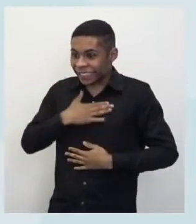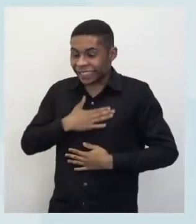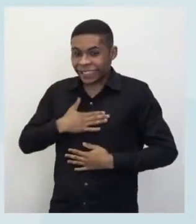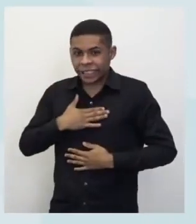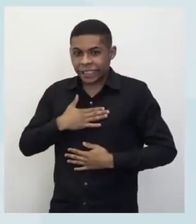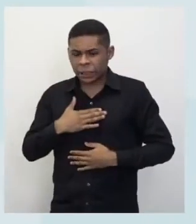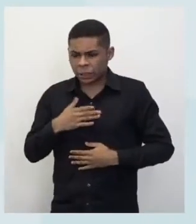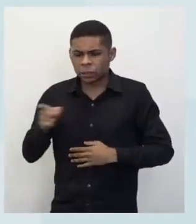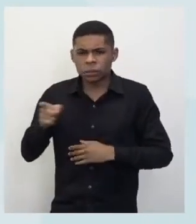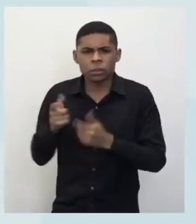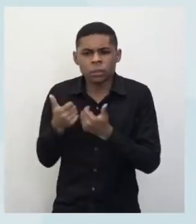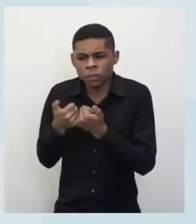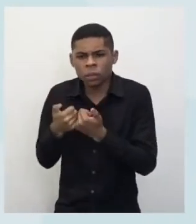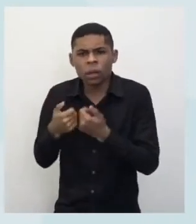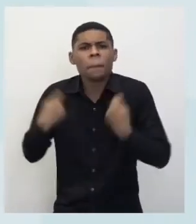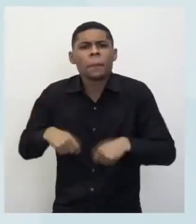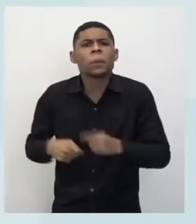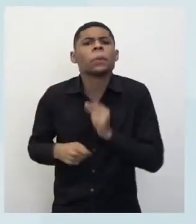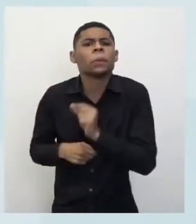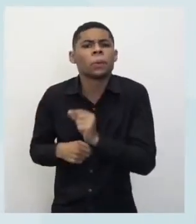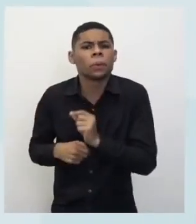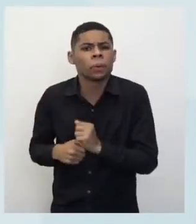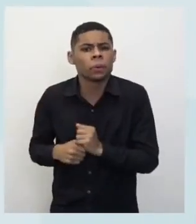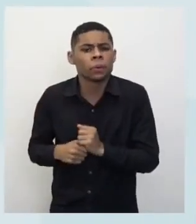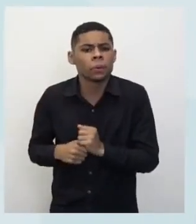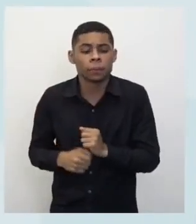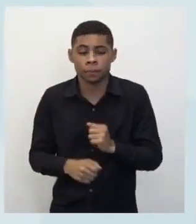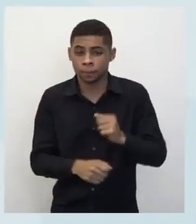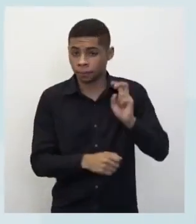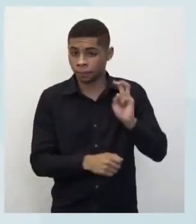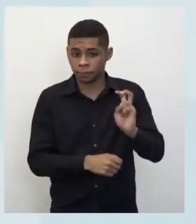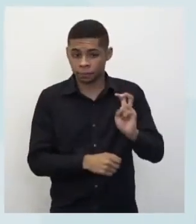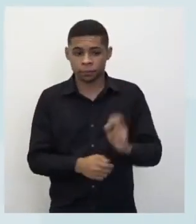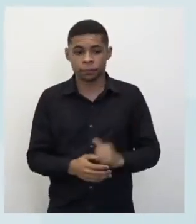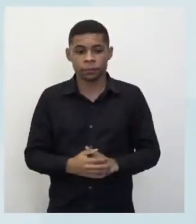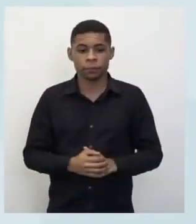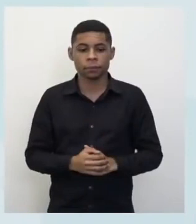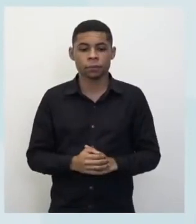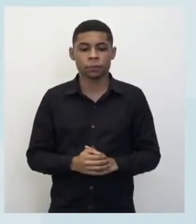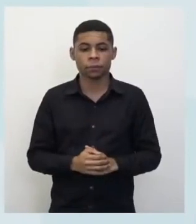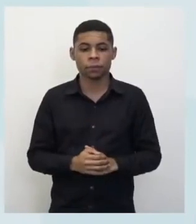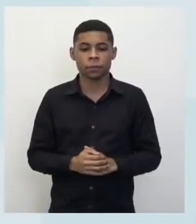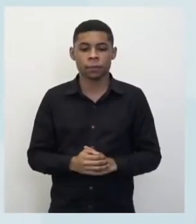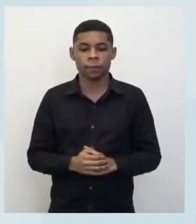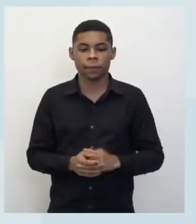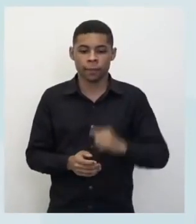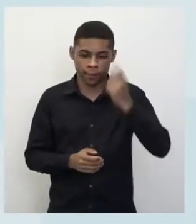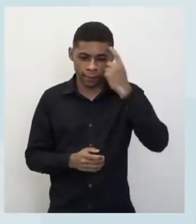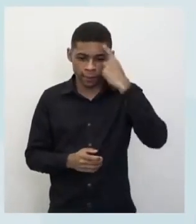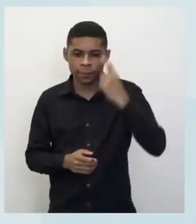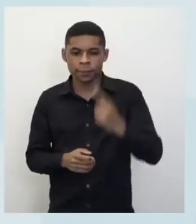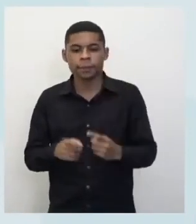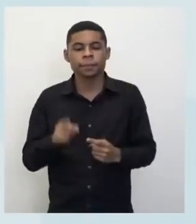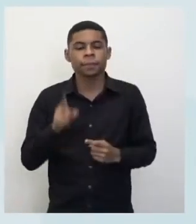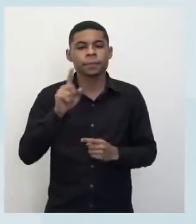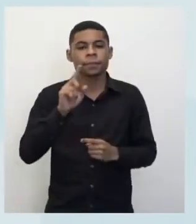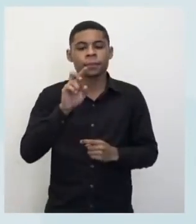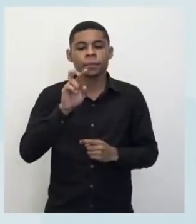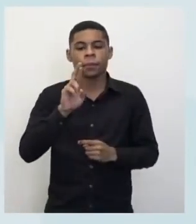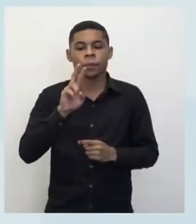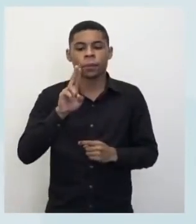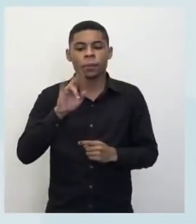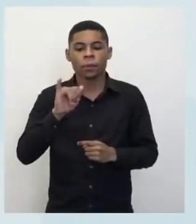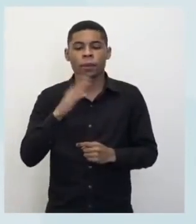para que as pessoas não cansem dele? E nas 5, se vocês lembrarem, né? Ficou